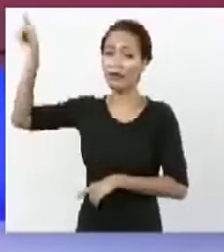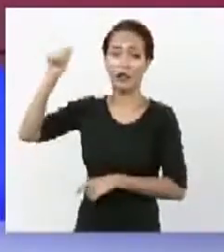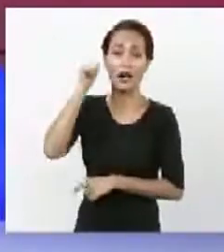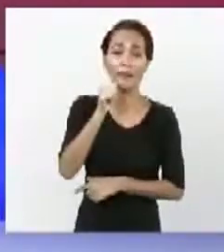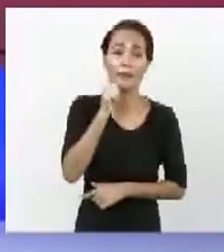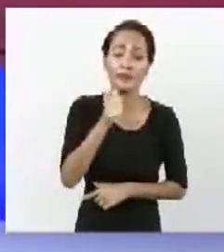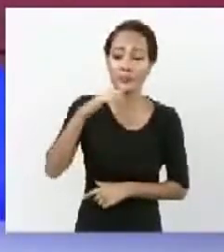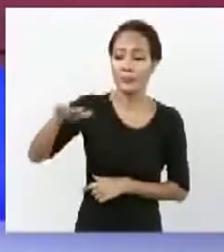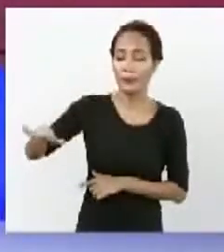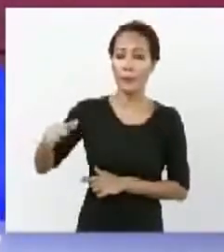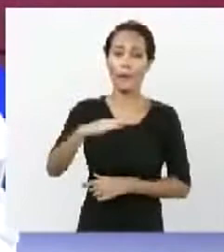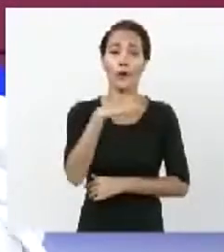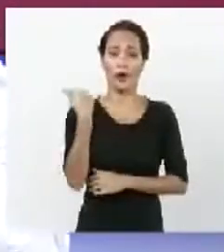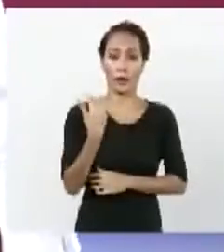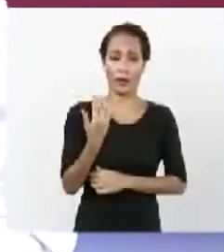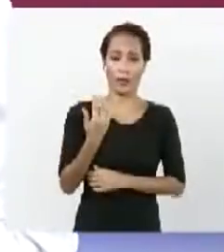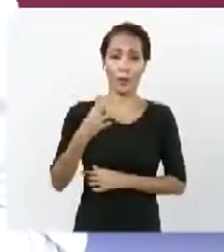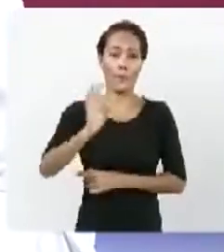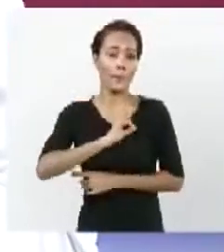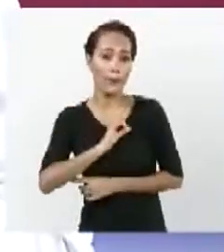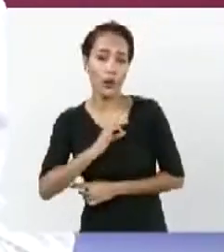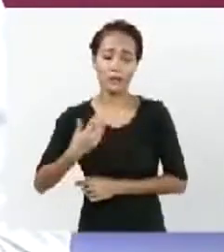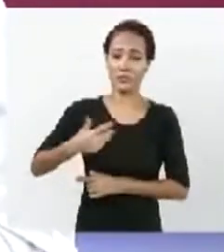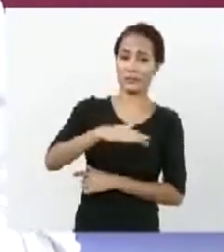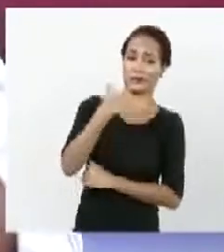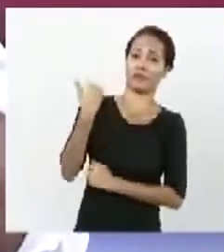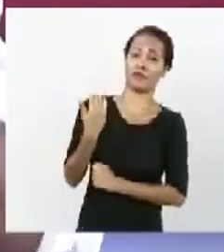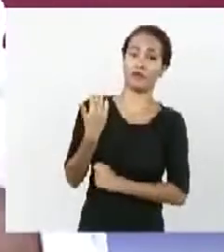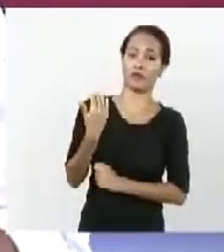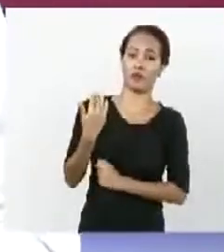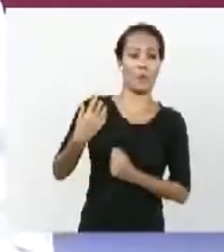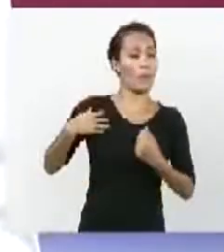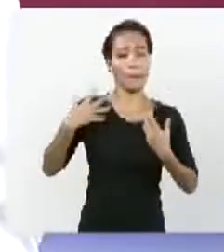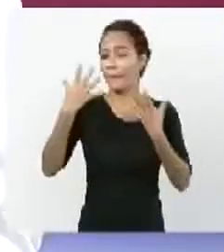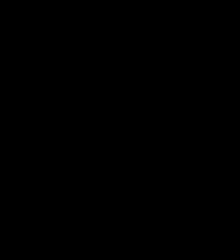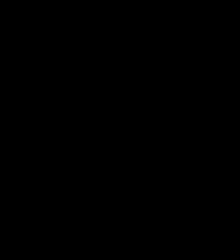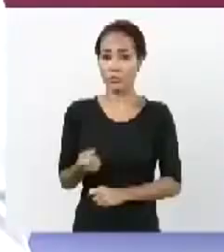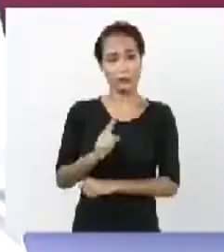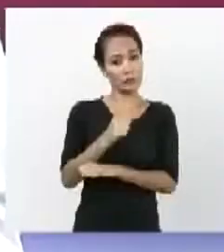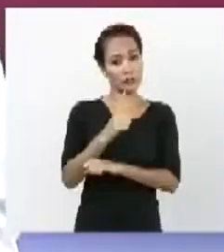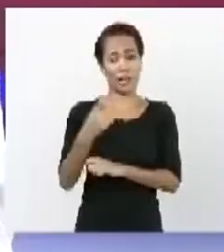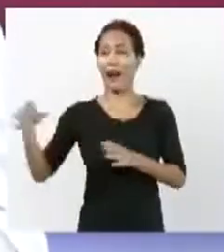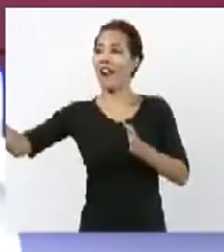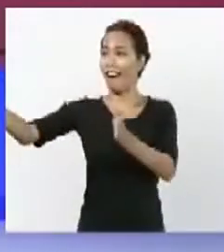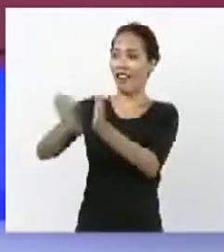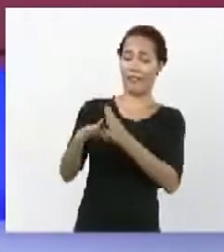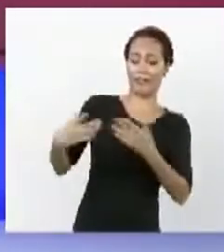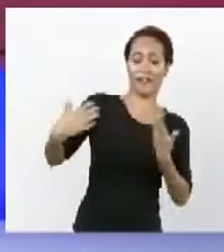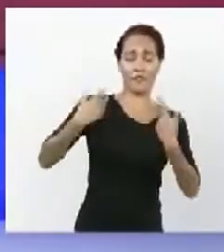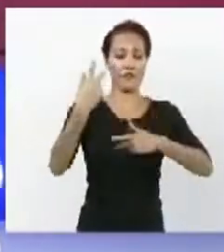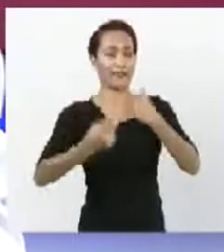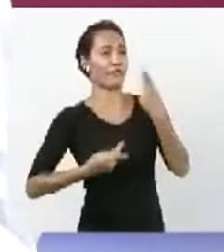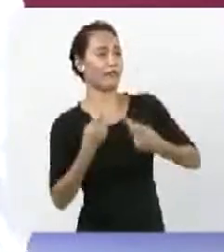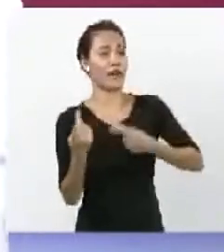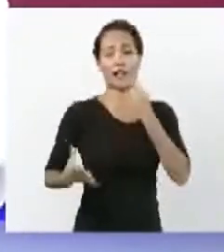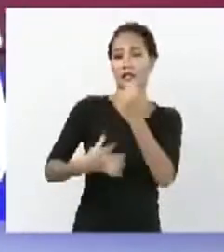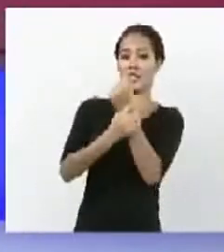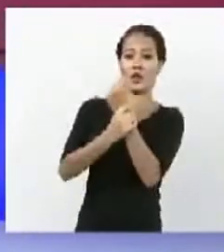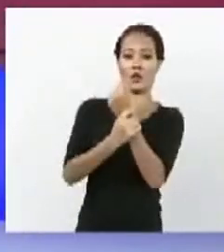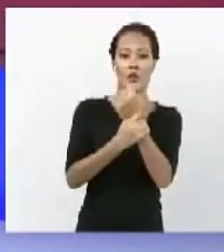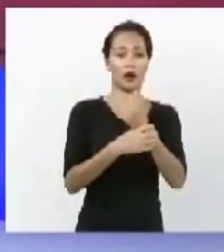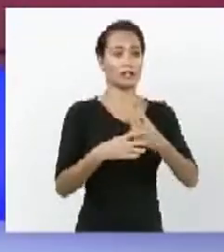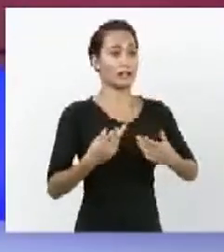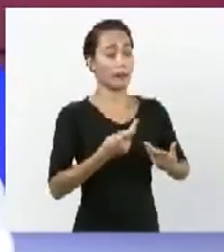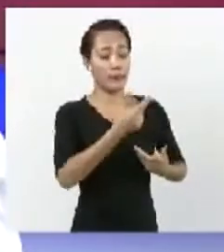até de policiais que estão sendo mortos. Não se pode admitir que pessoas cheguem aqui para falar de segurança pública e olha que todos diziam que eu vinha falar